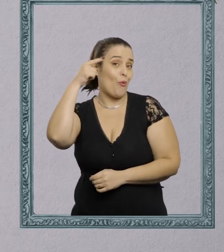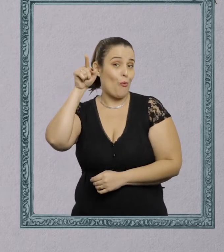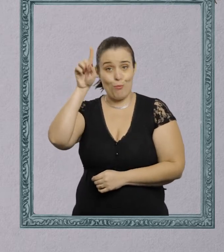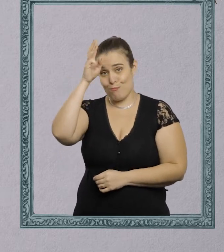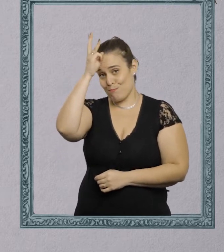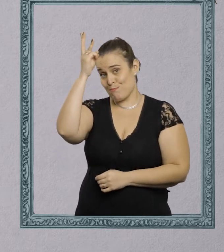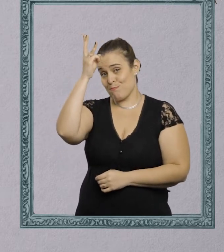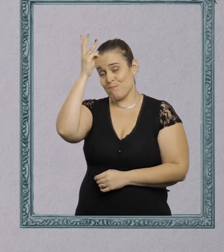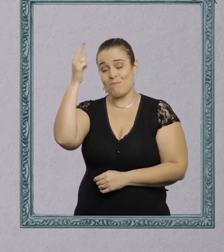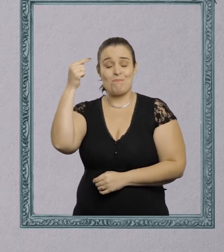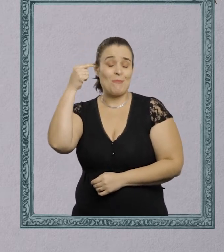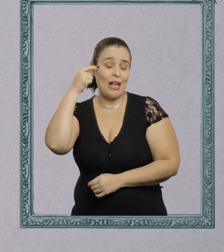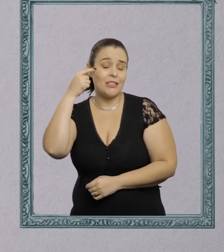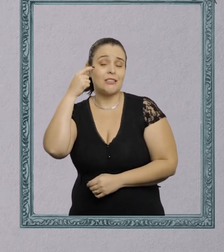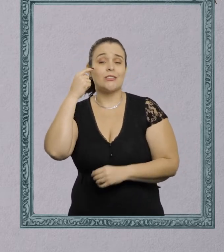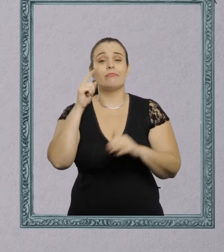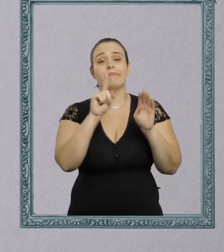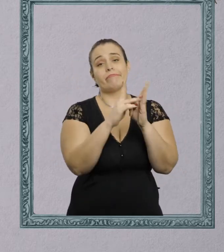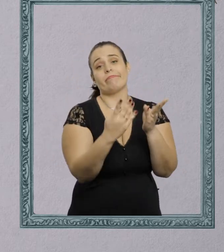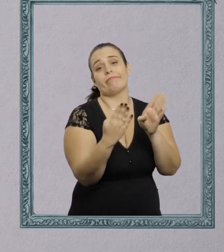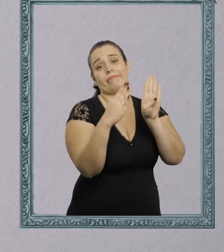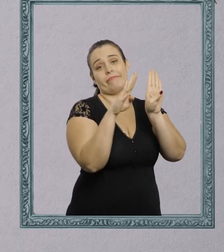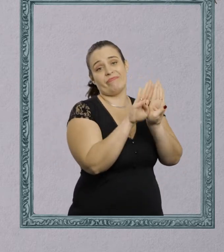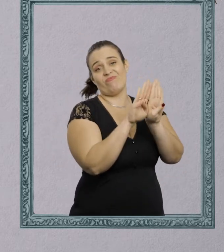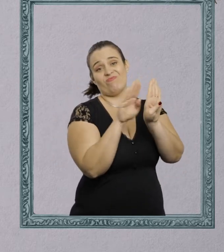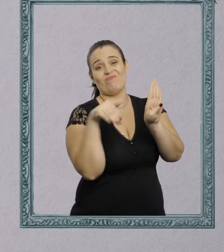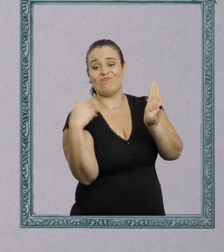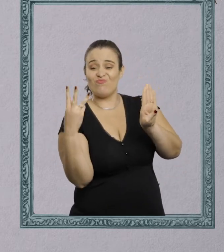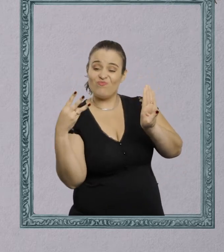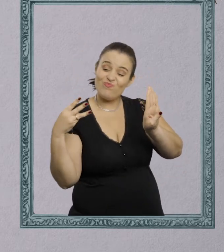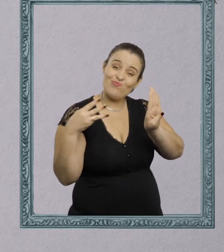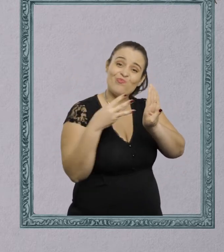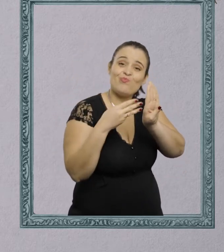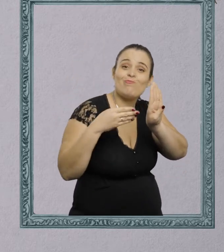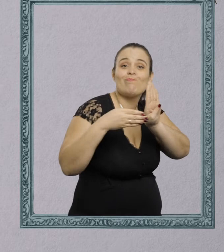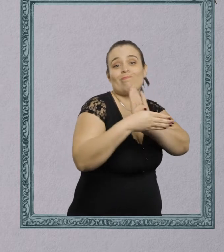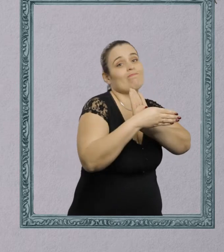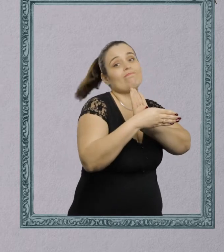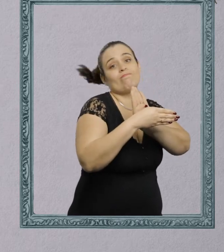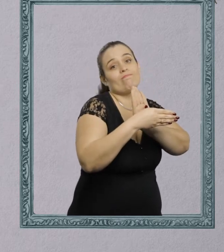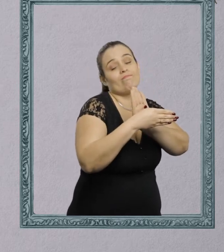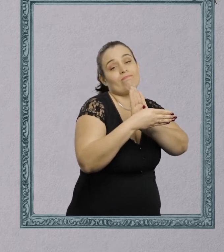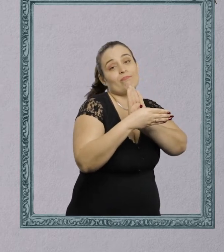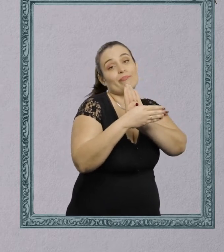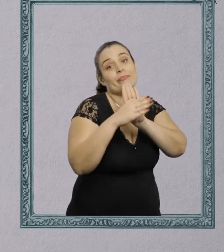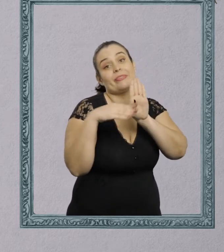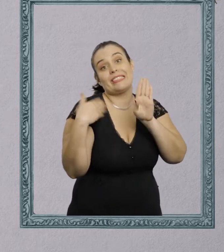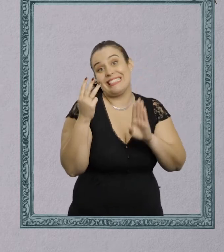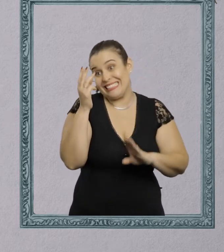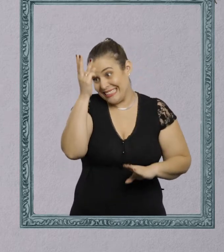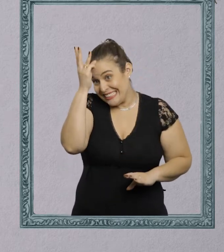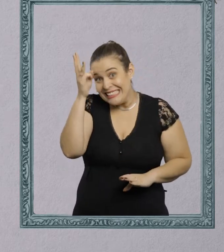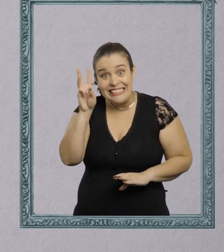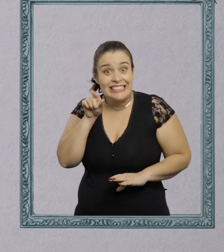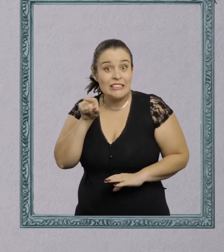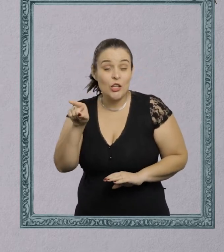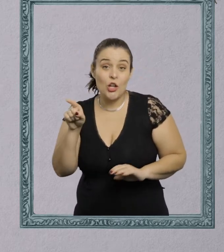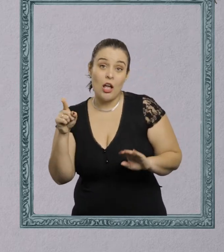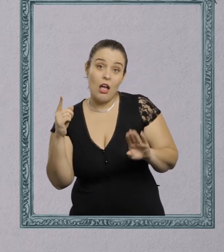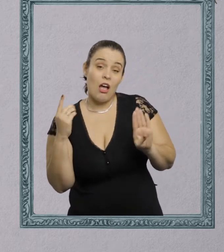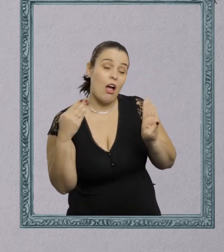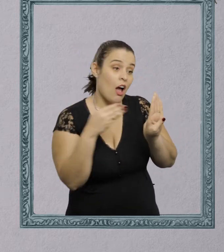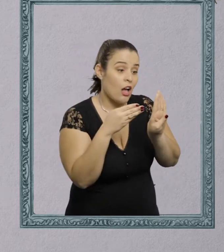trancado a janela e que todo mundo ficaria do lado de fora. Peter achava que se Wendy encontrasse a janela